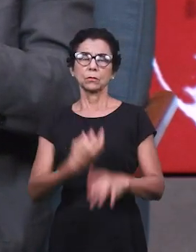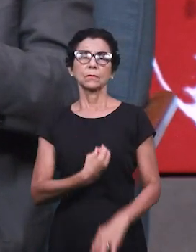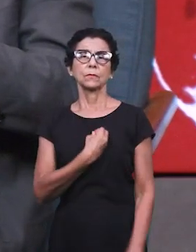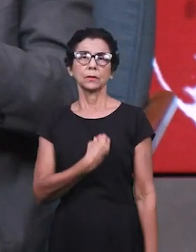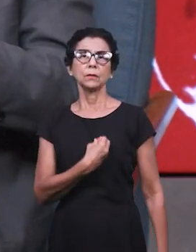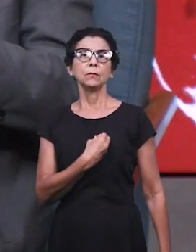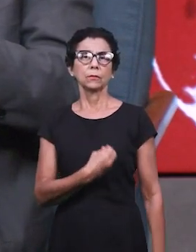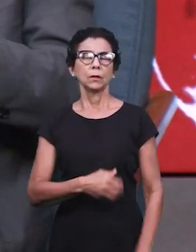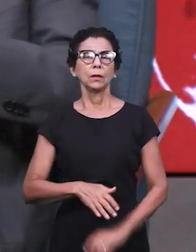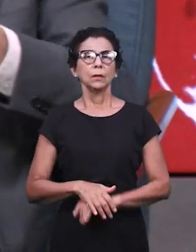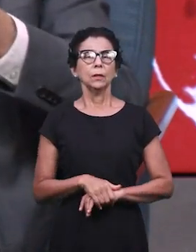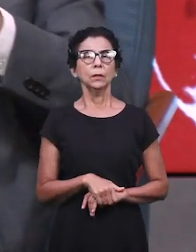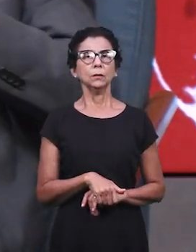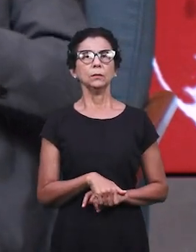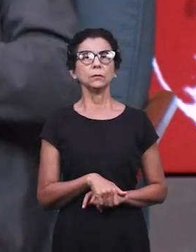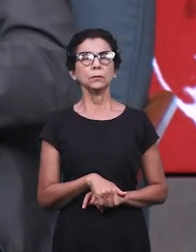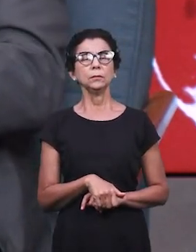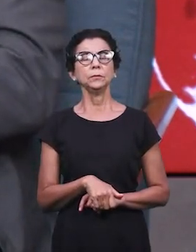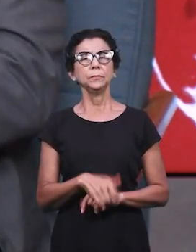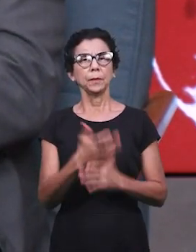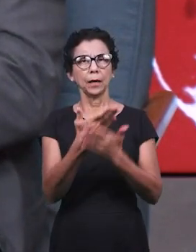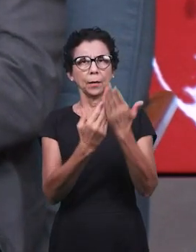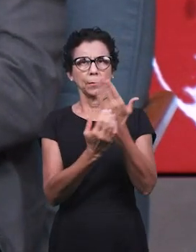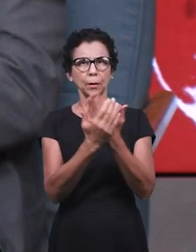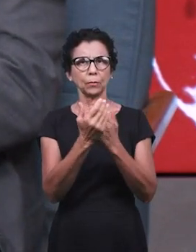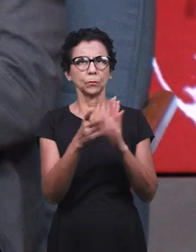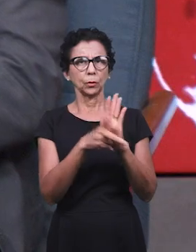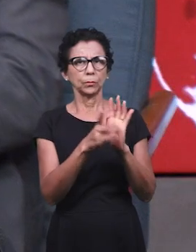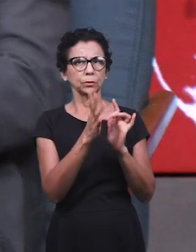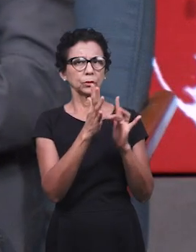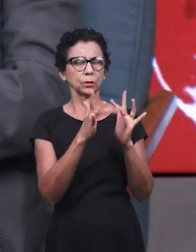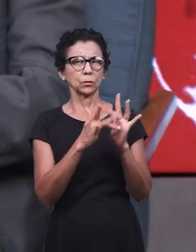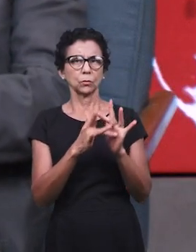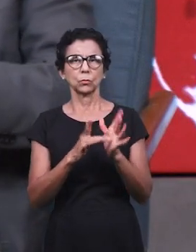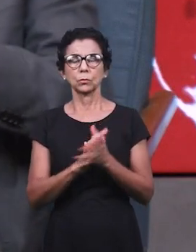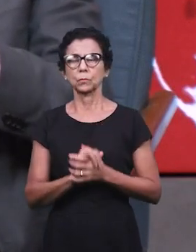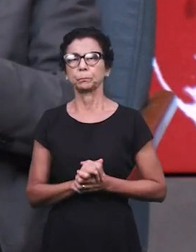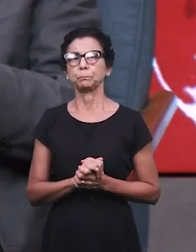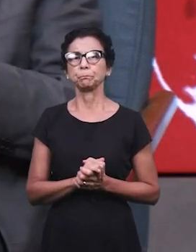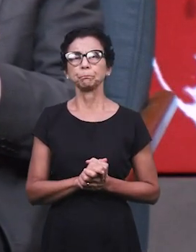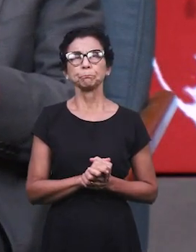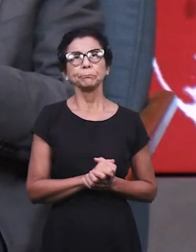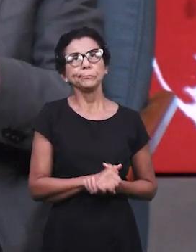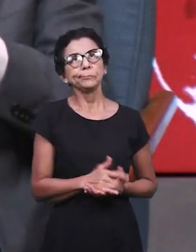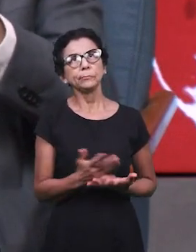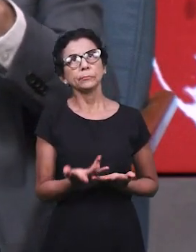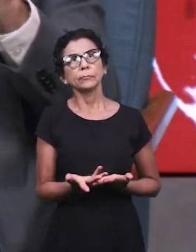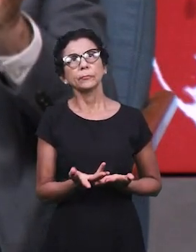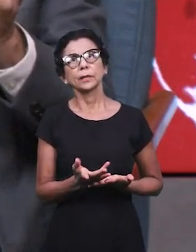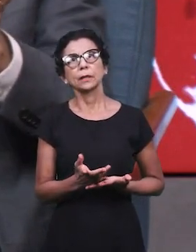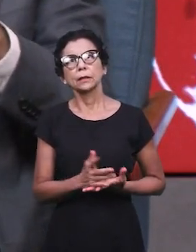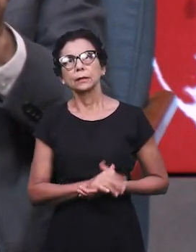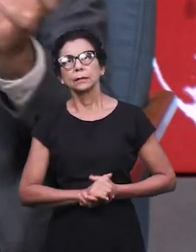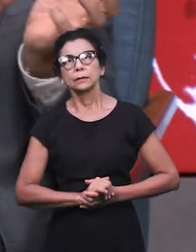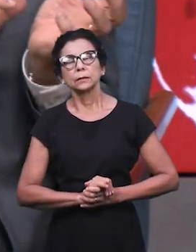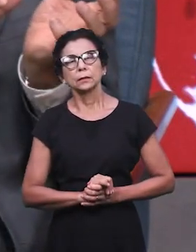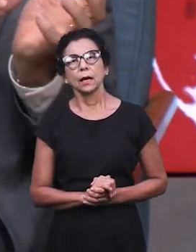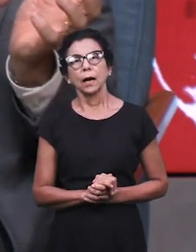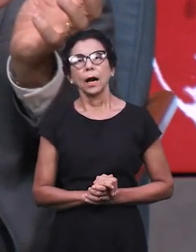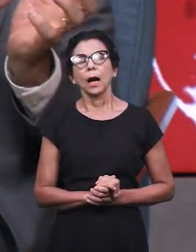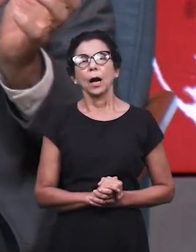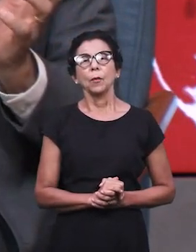de Jesus. Mas a mão de Jesus dos ministérios não é que o homem tenha